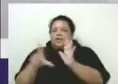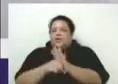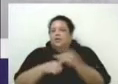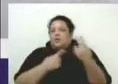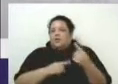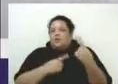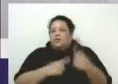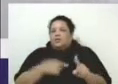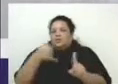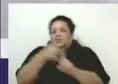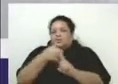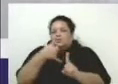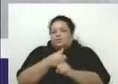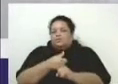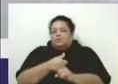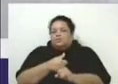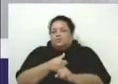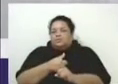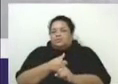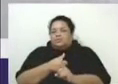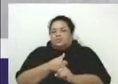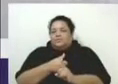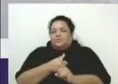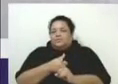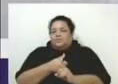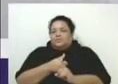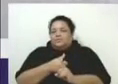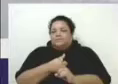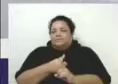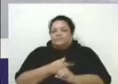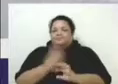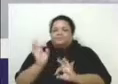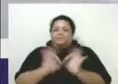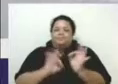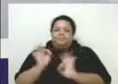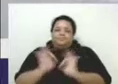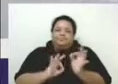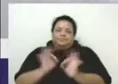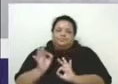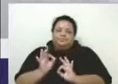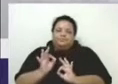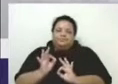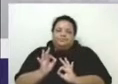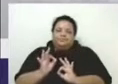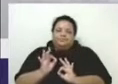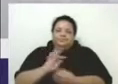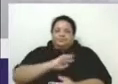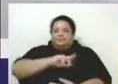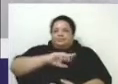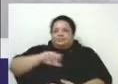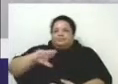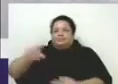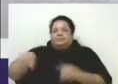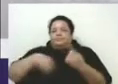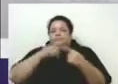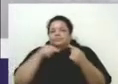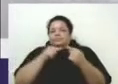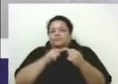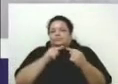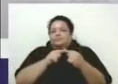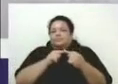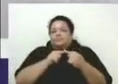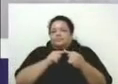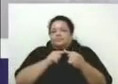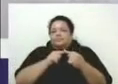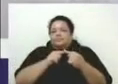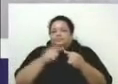sistemática, ao bullying. Esse programa coloca diversos objetivos para capacitar